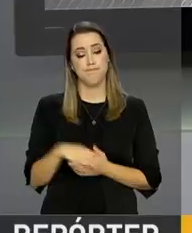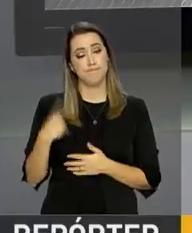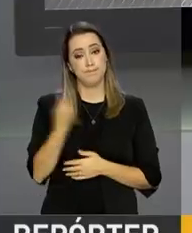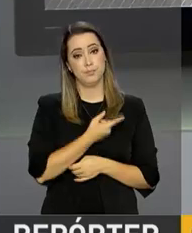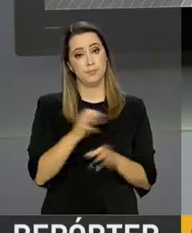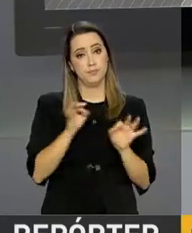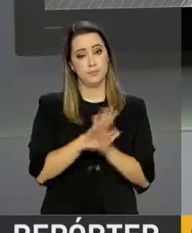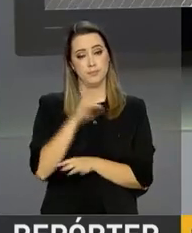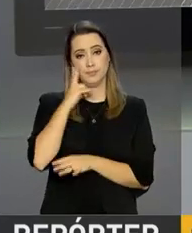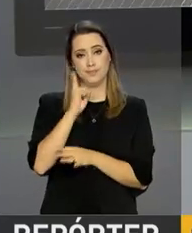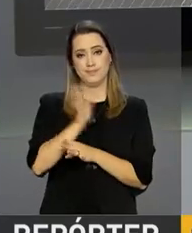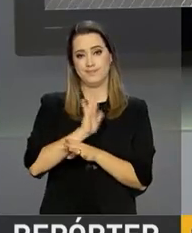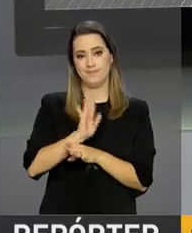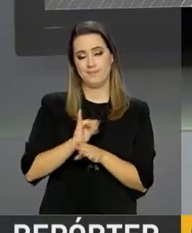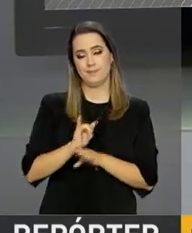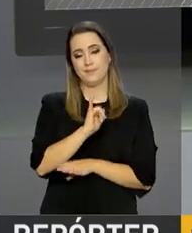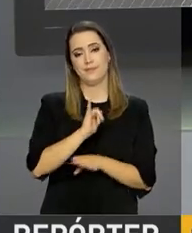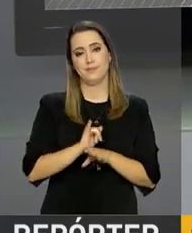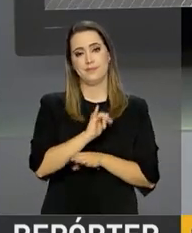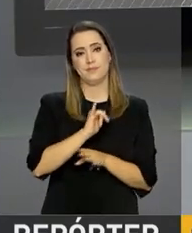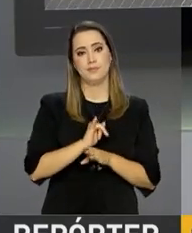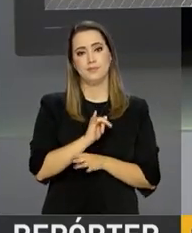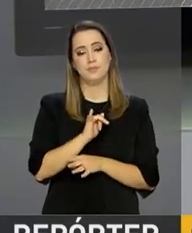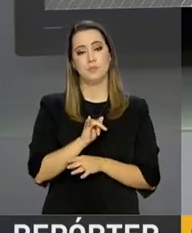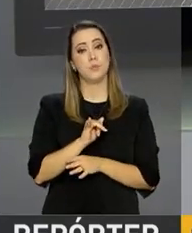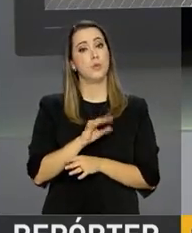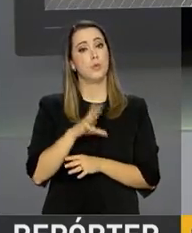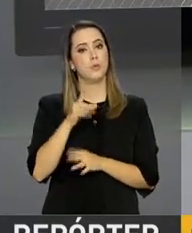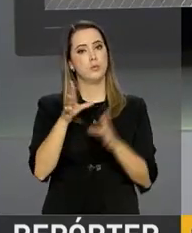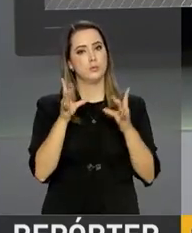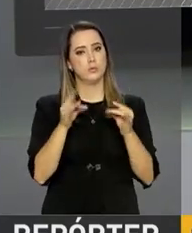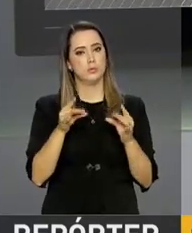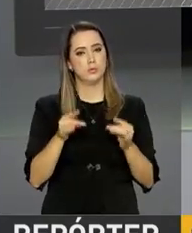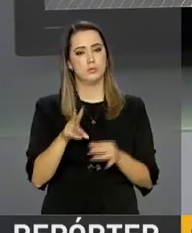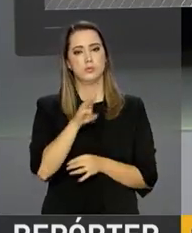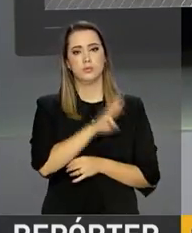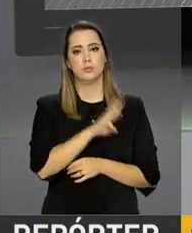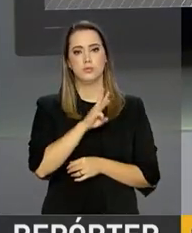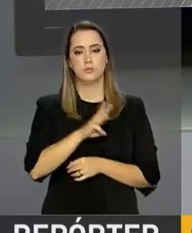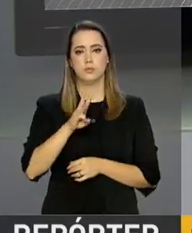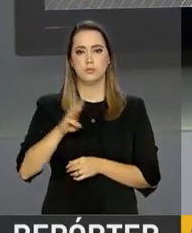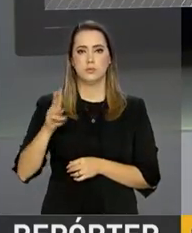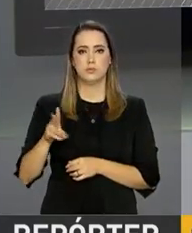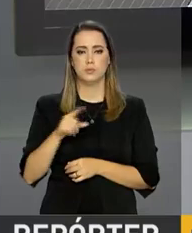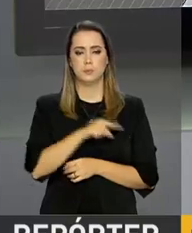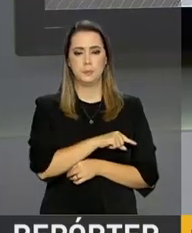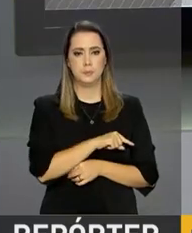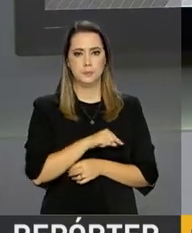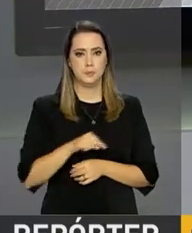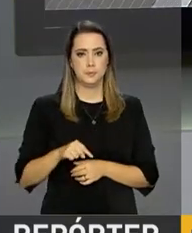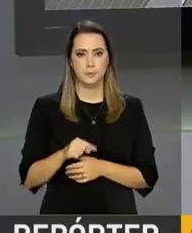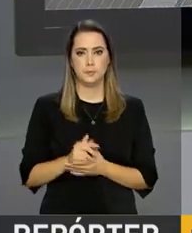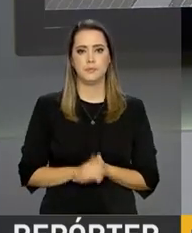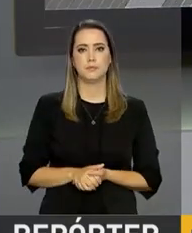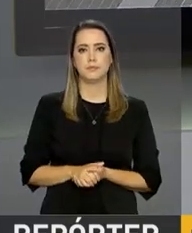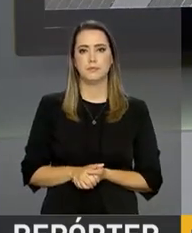nós ficamos por aqui. Você pode rever as reportagens no YouTube e toda a nossa programação também está na página da